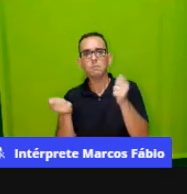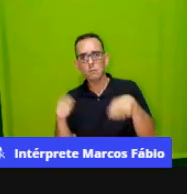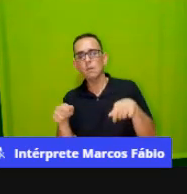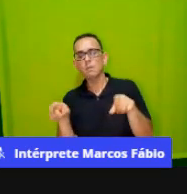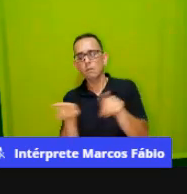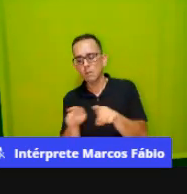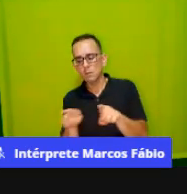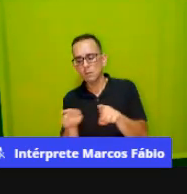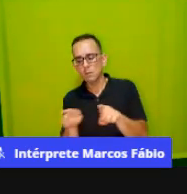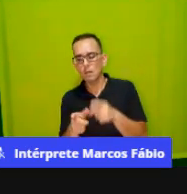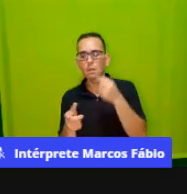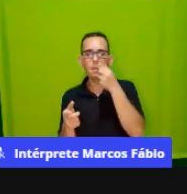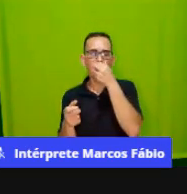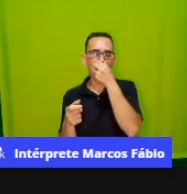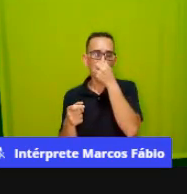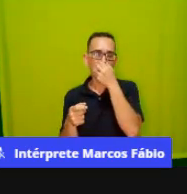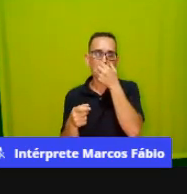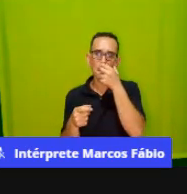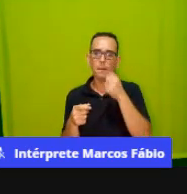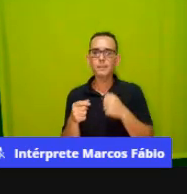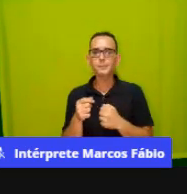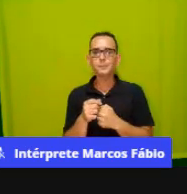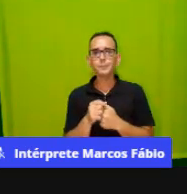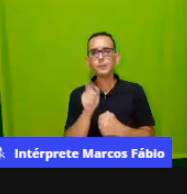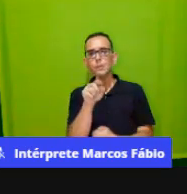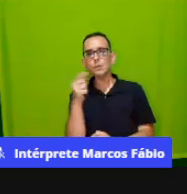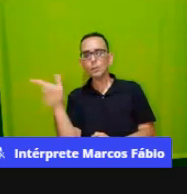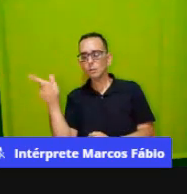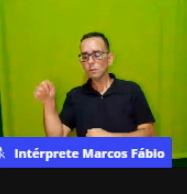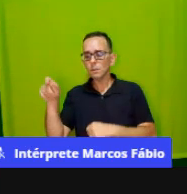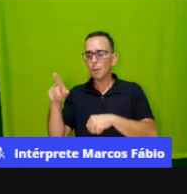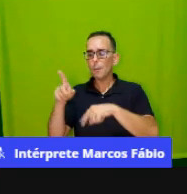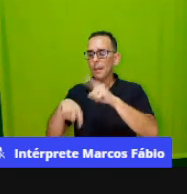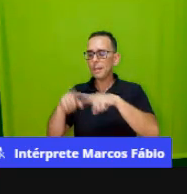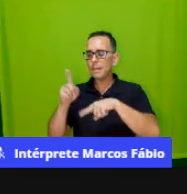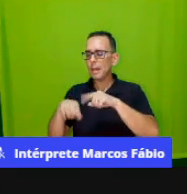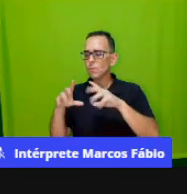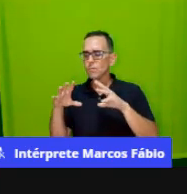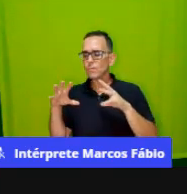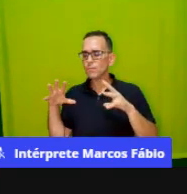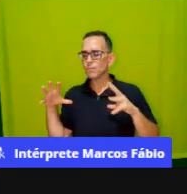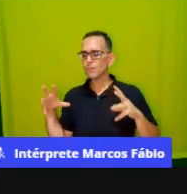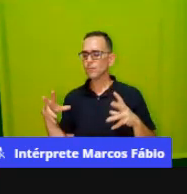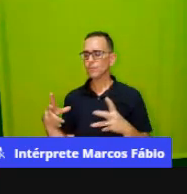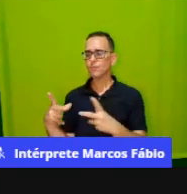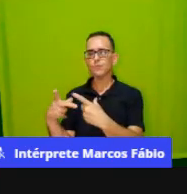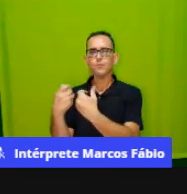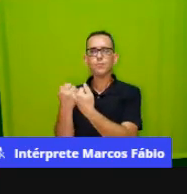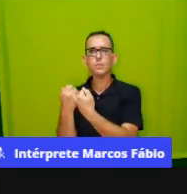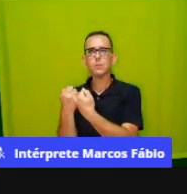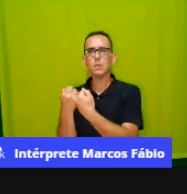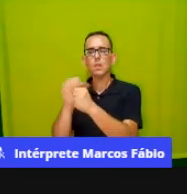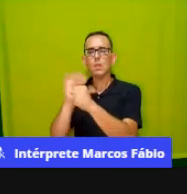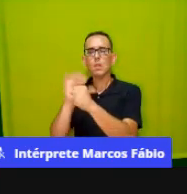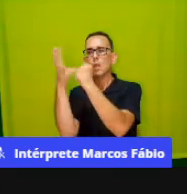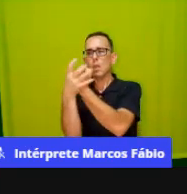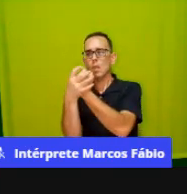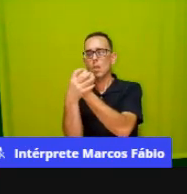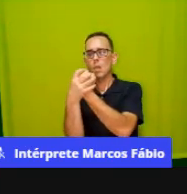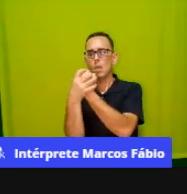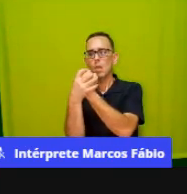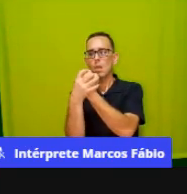bolinha. Ao lado a gente viu um material que está todo envolto com